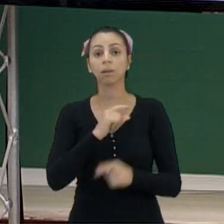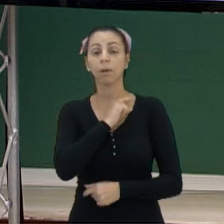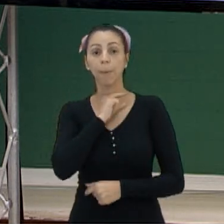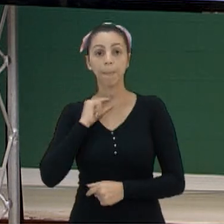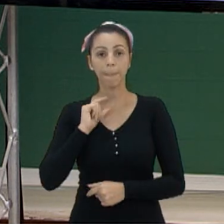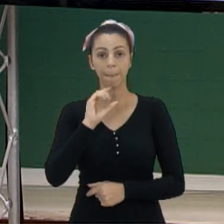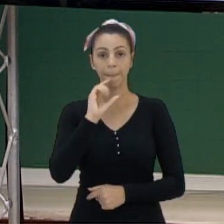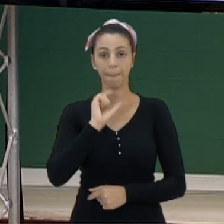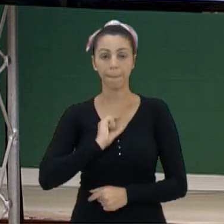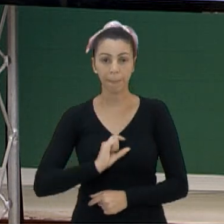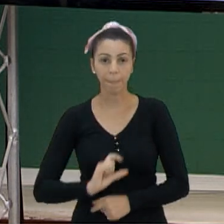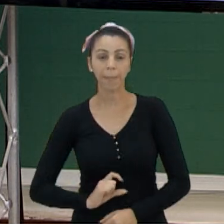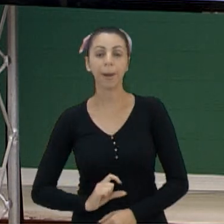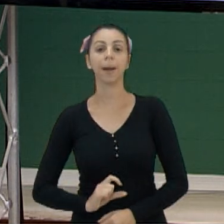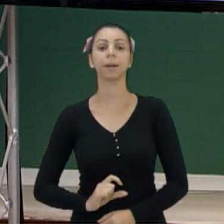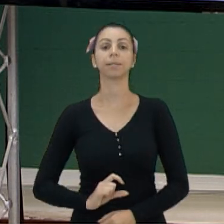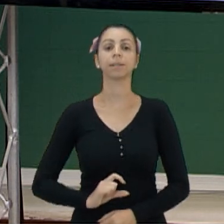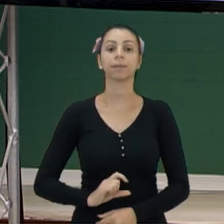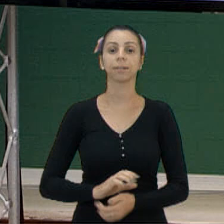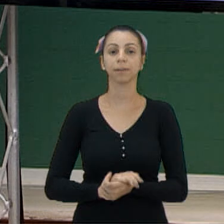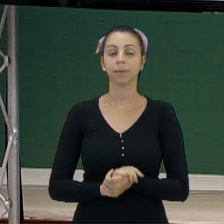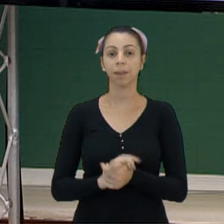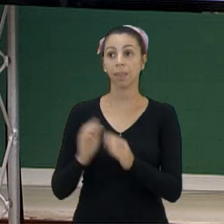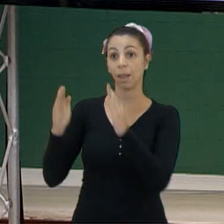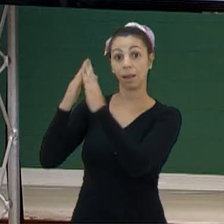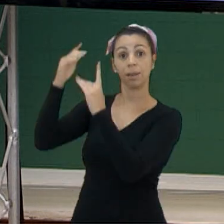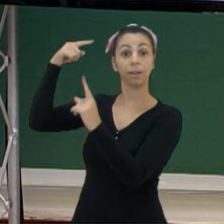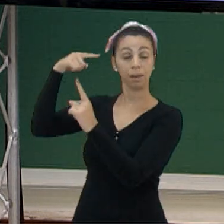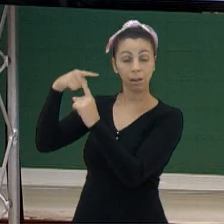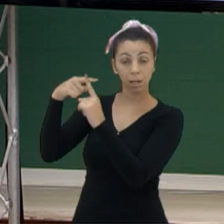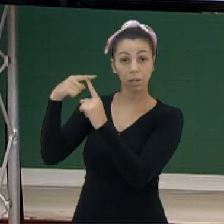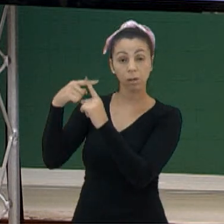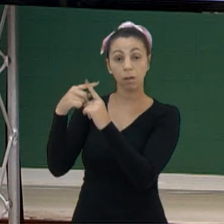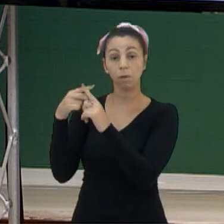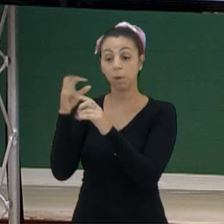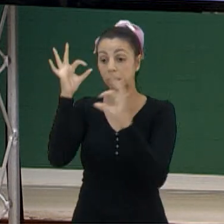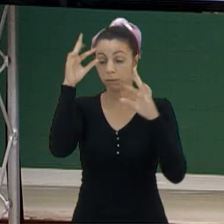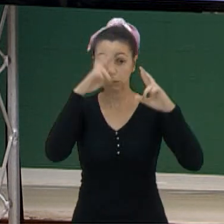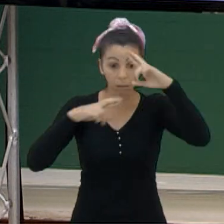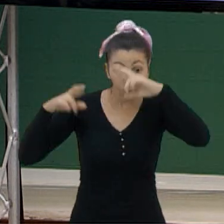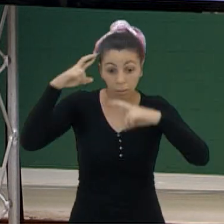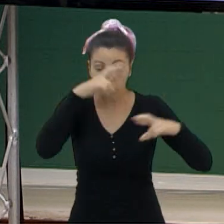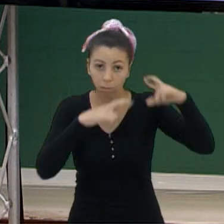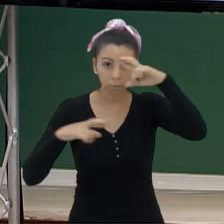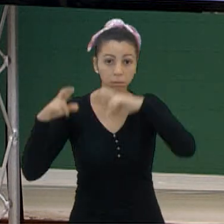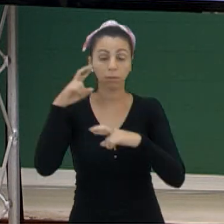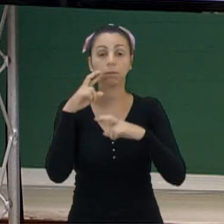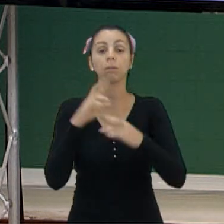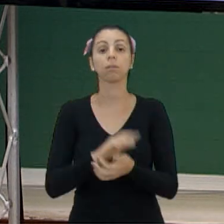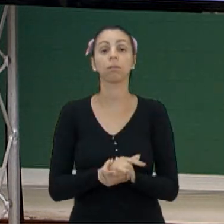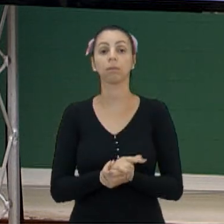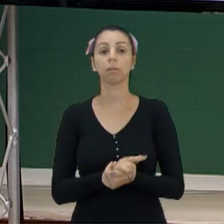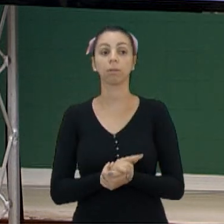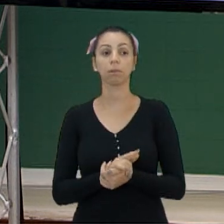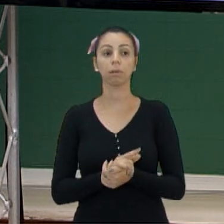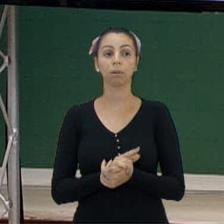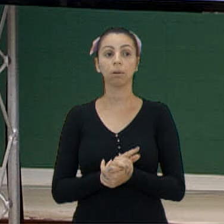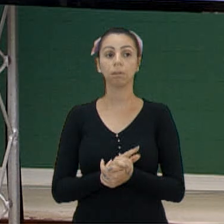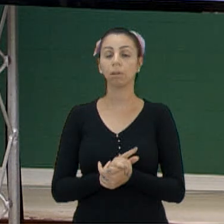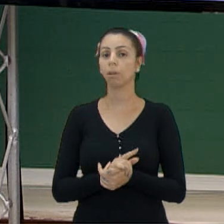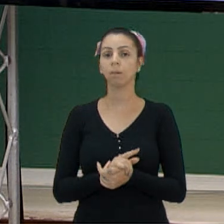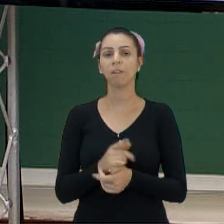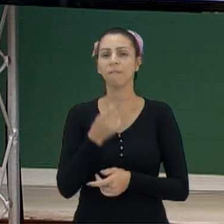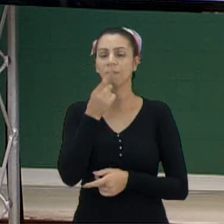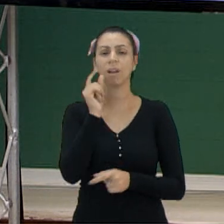os sermões que eram passados na igreja. Né? Tem um filme que eu indiquei na aula passada, que é O Lado Obscuro de Michelangelo, ele fala